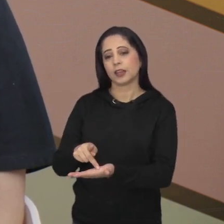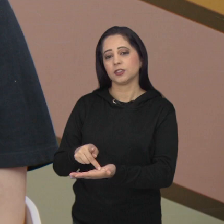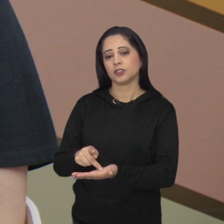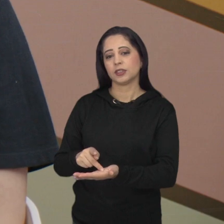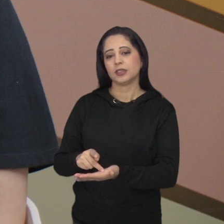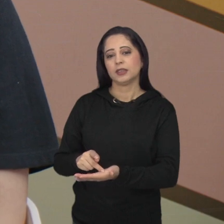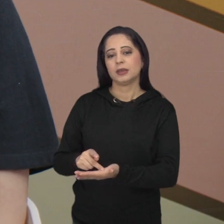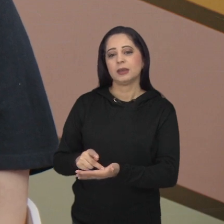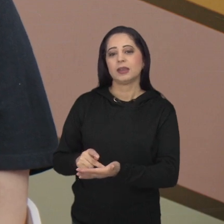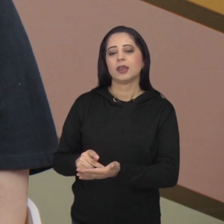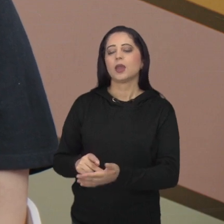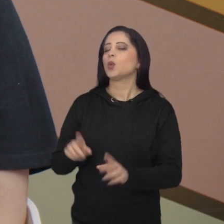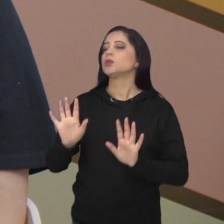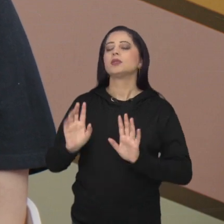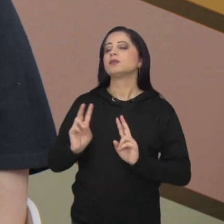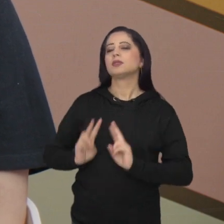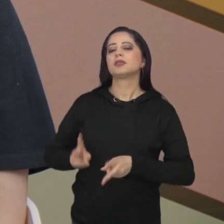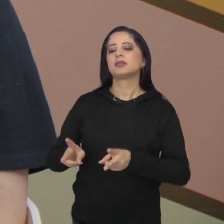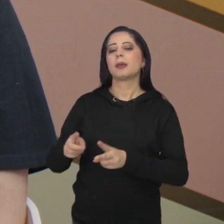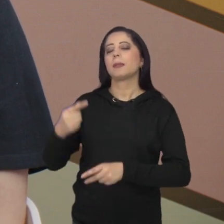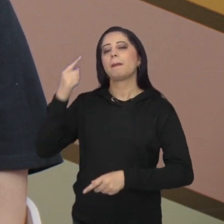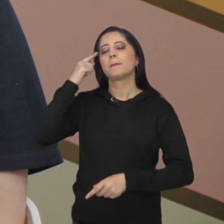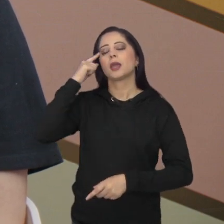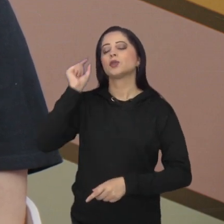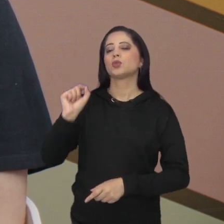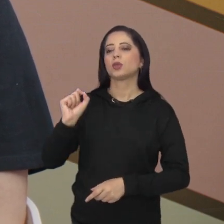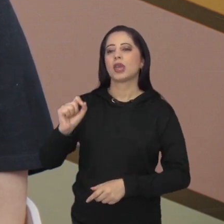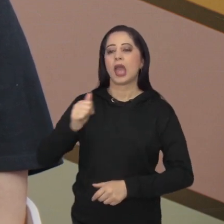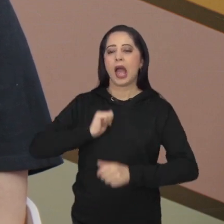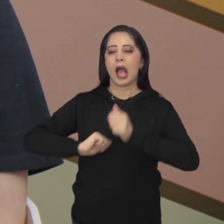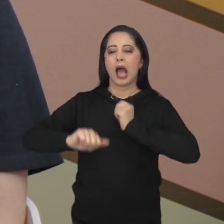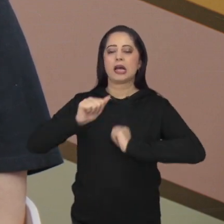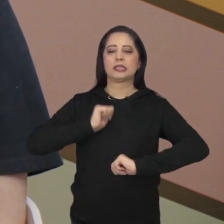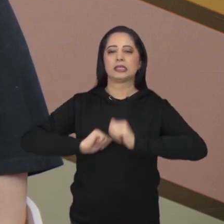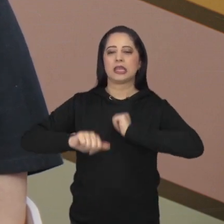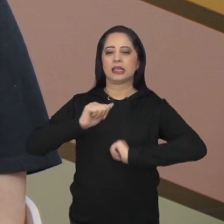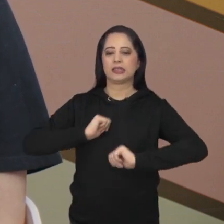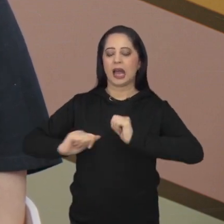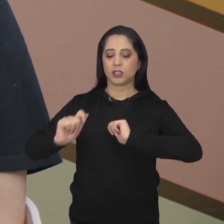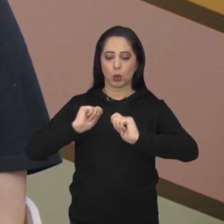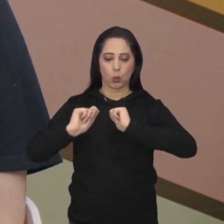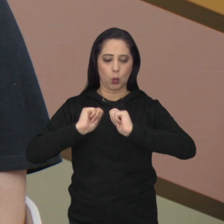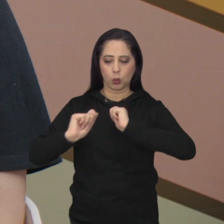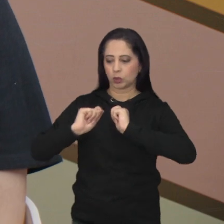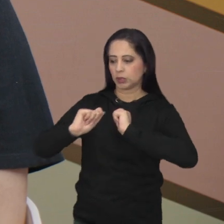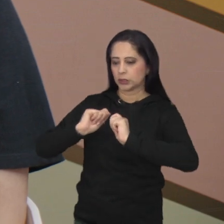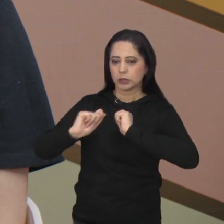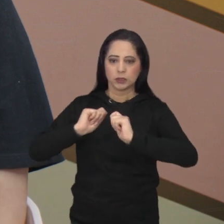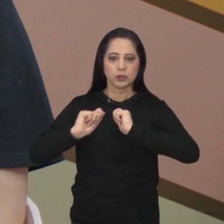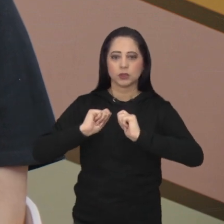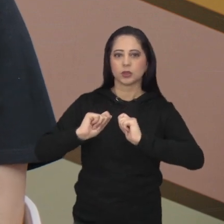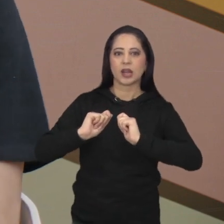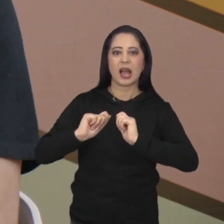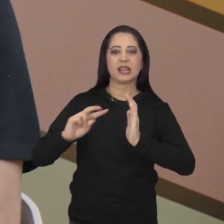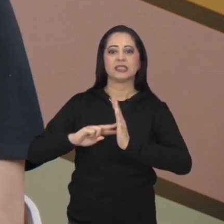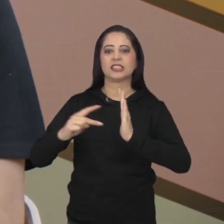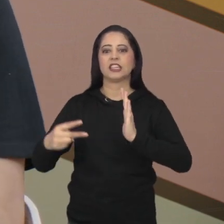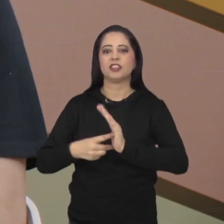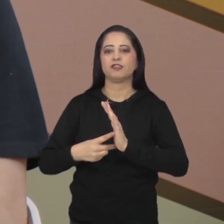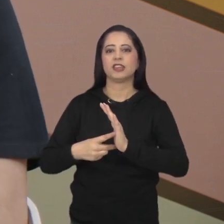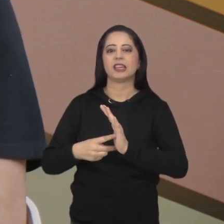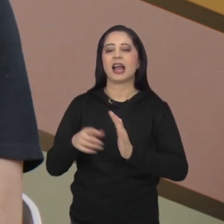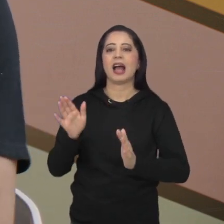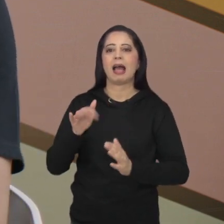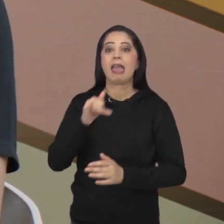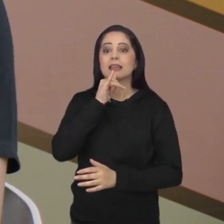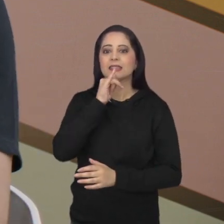disso. E eu gosto de pensar também que a ansiedade, querer controlar a ansiedade é querer segurar